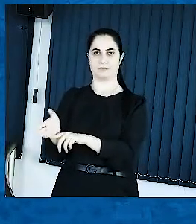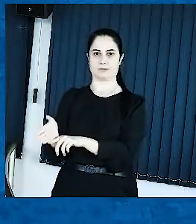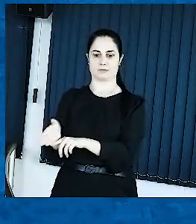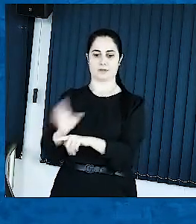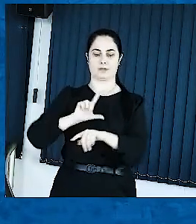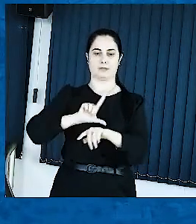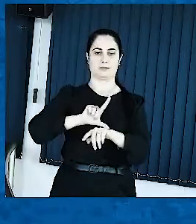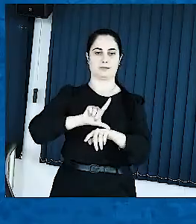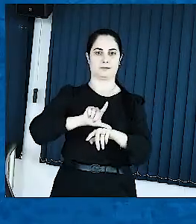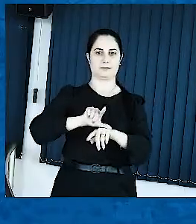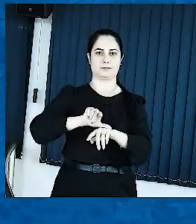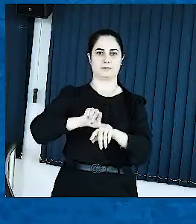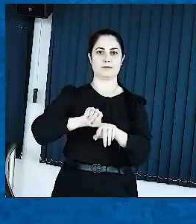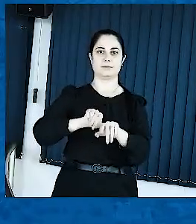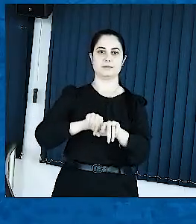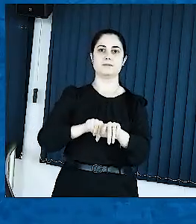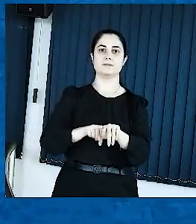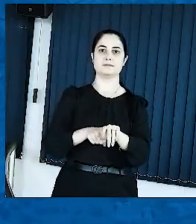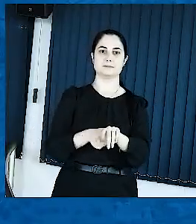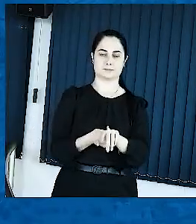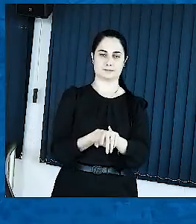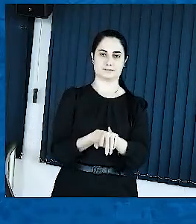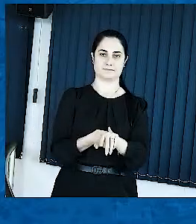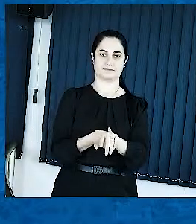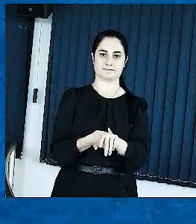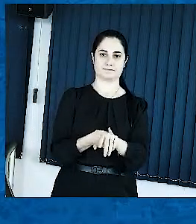passa enquanto as pessoas tentam se organizar.